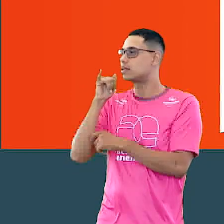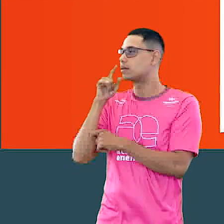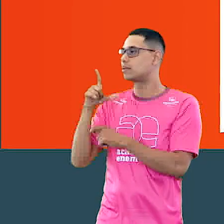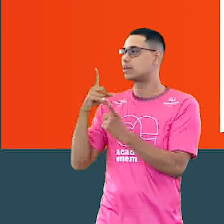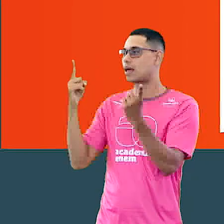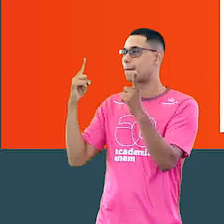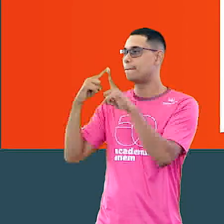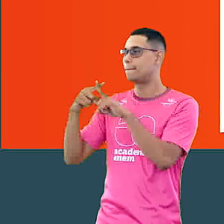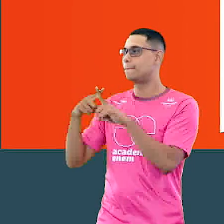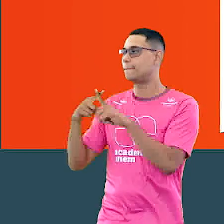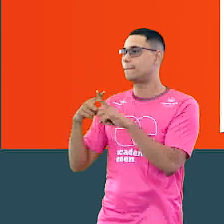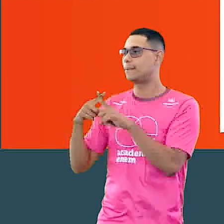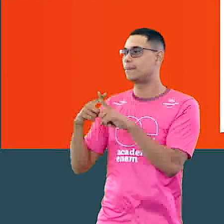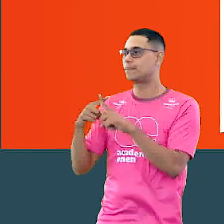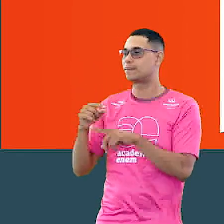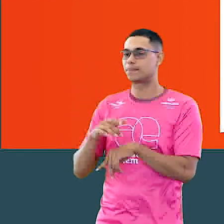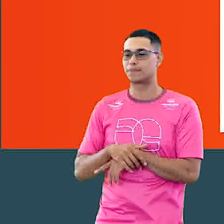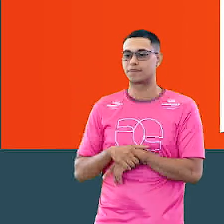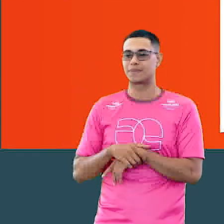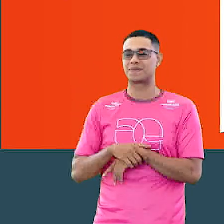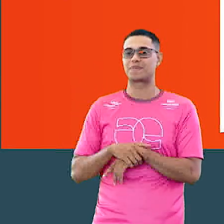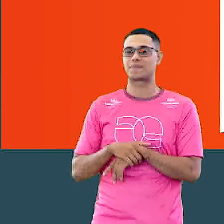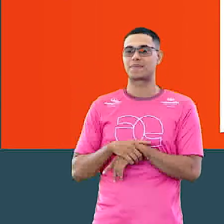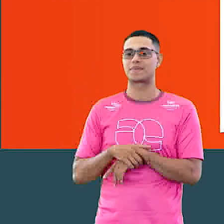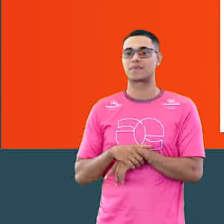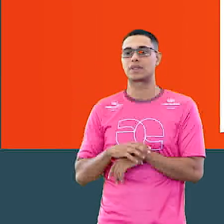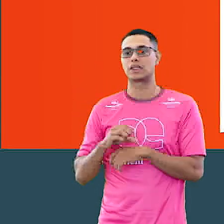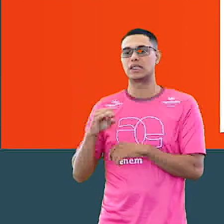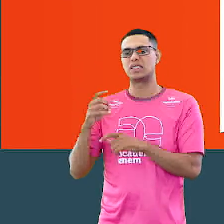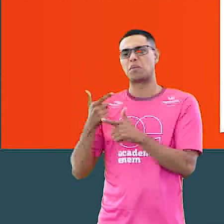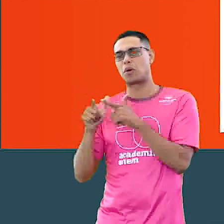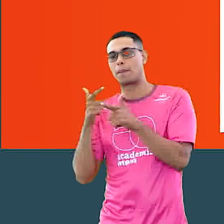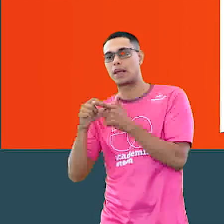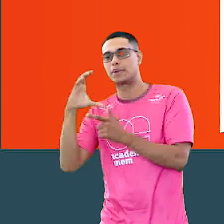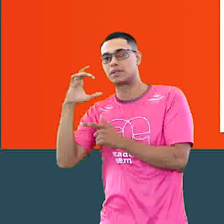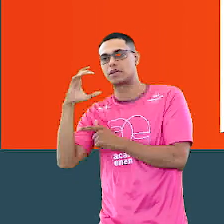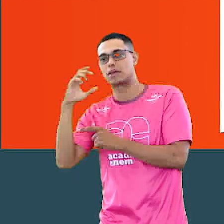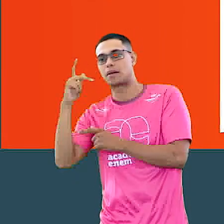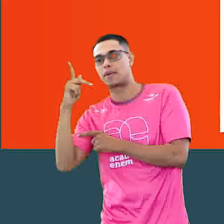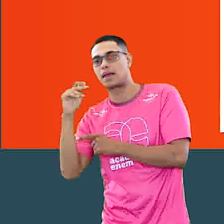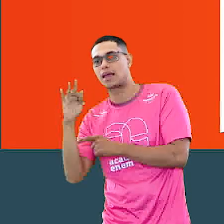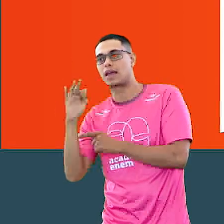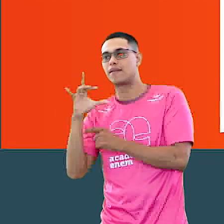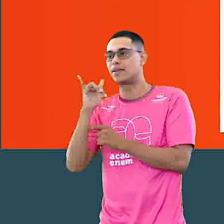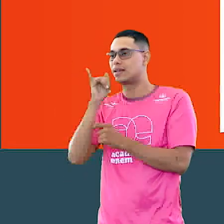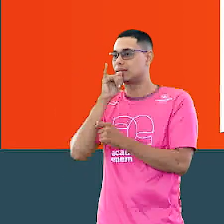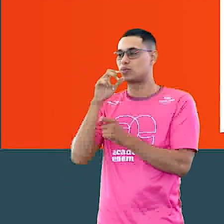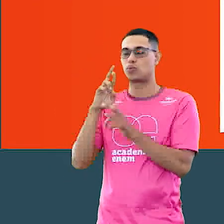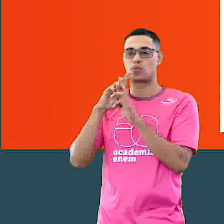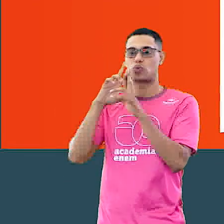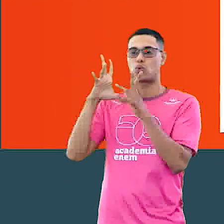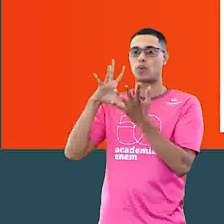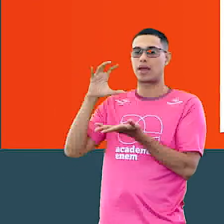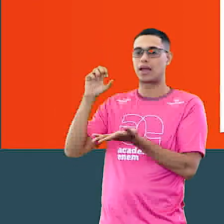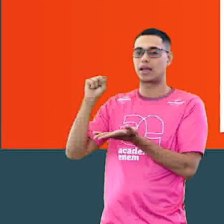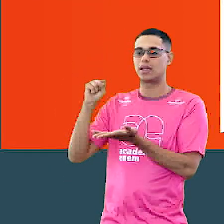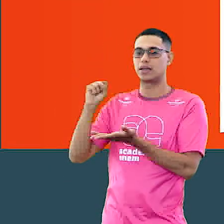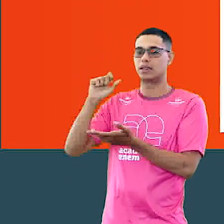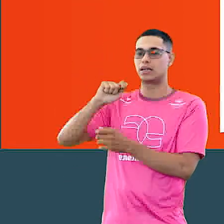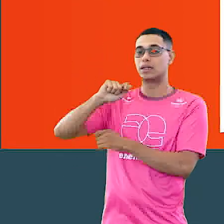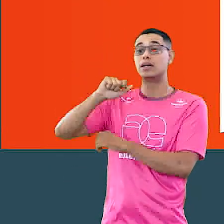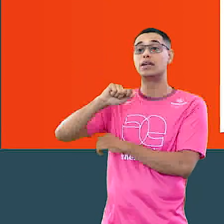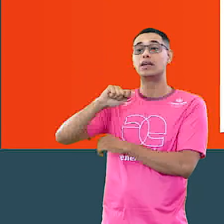alguma coisa do tipo. O que tem registrado lá não é Serasa, não é isso. Restrição a